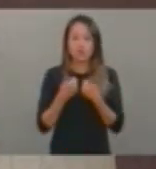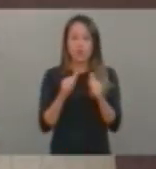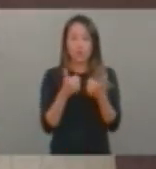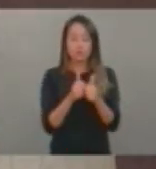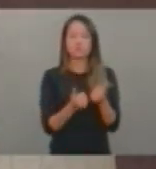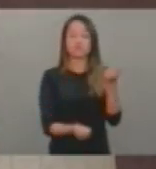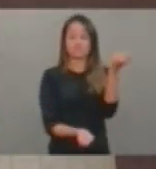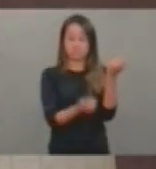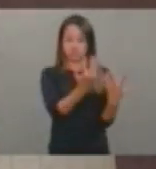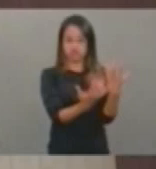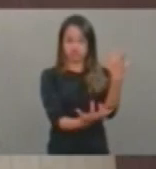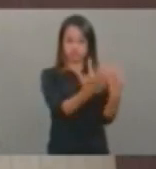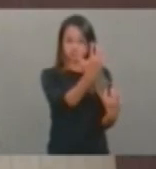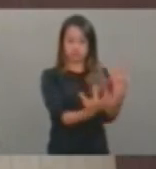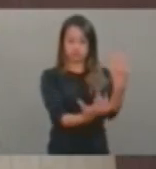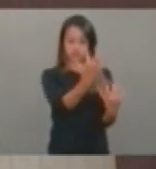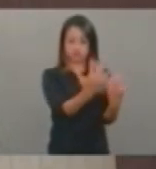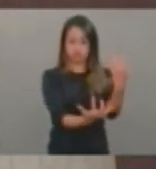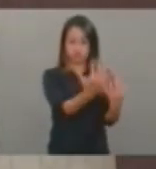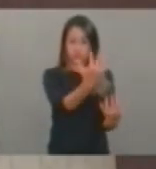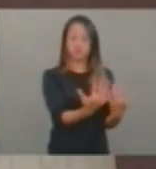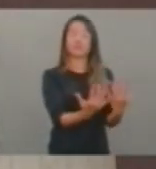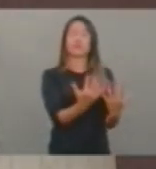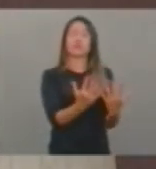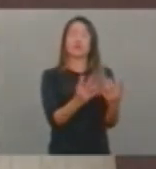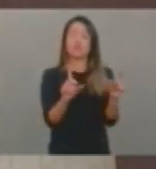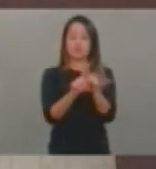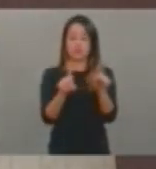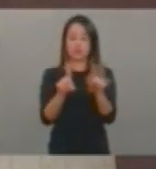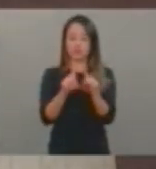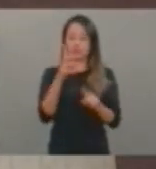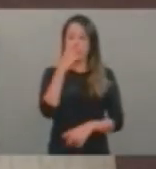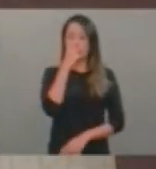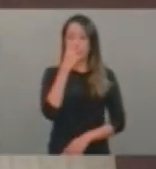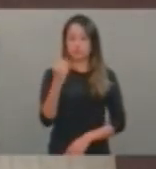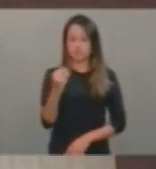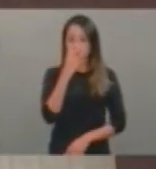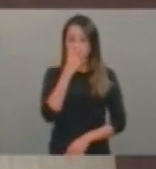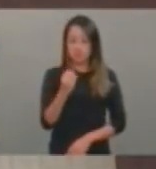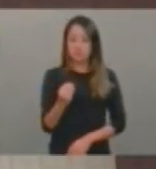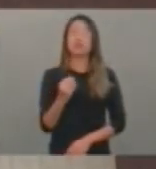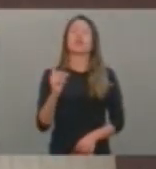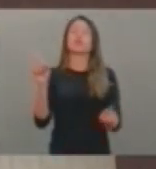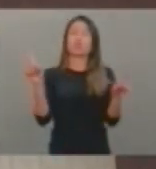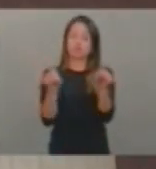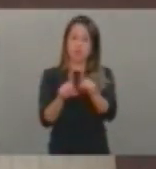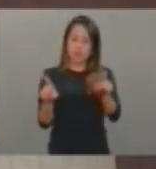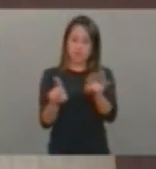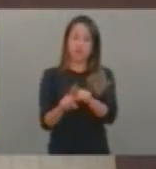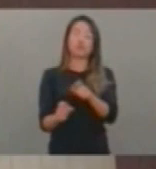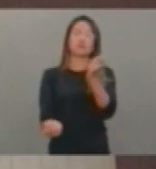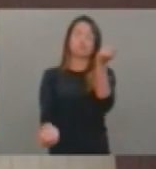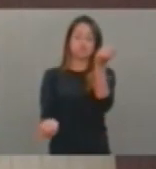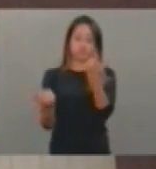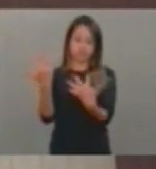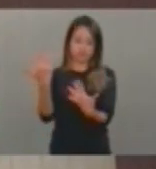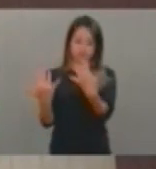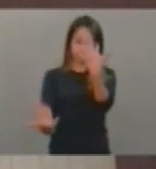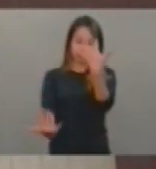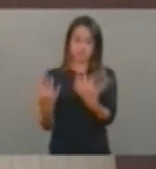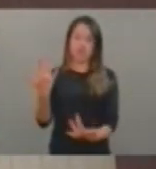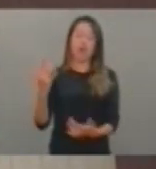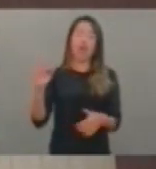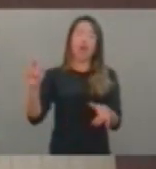incendiados. Uma van de transporte alternativo também foi atacada e foi